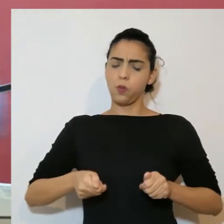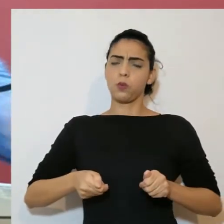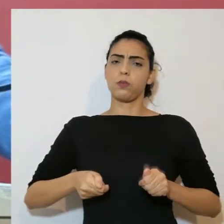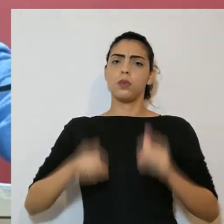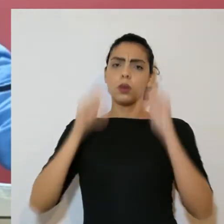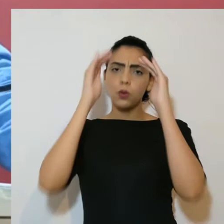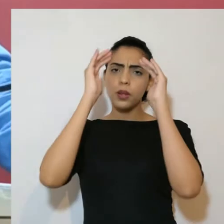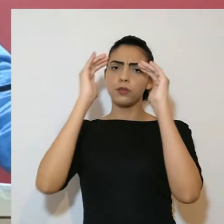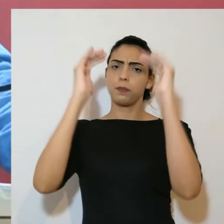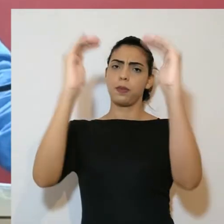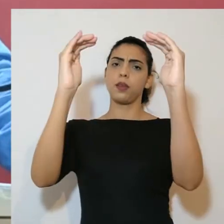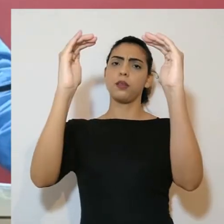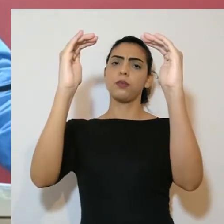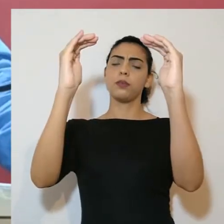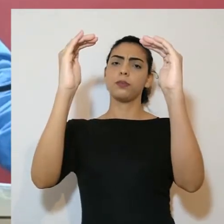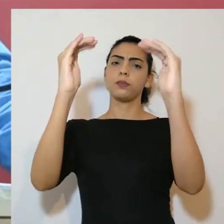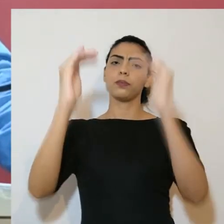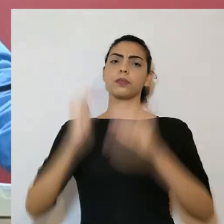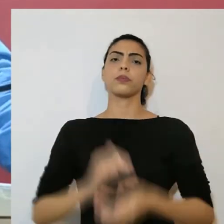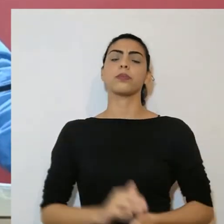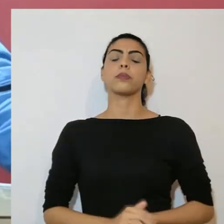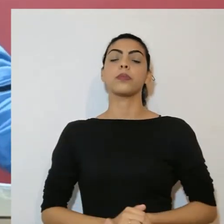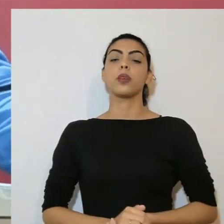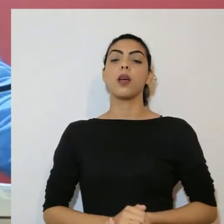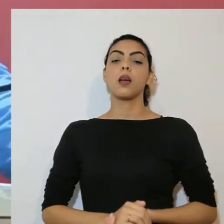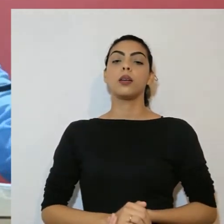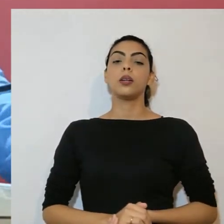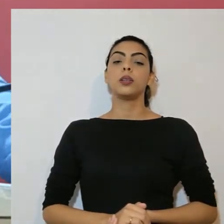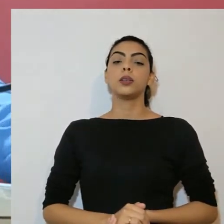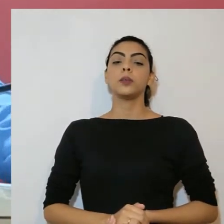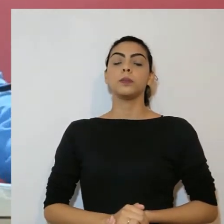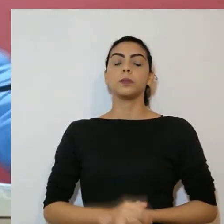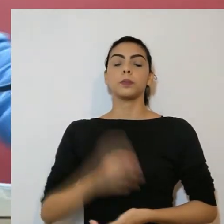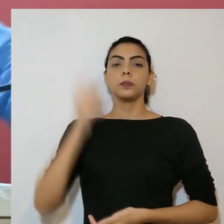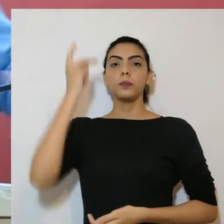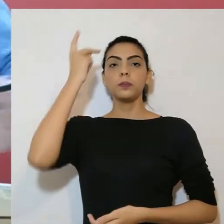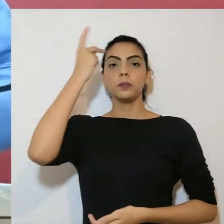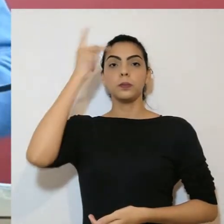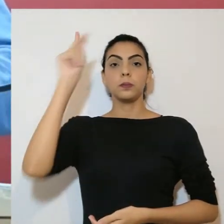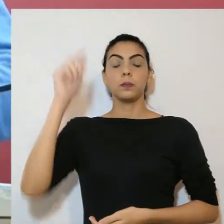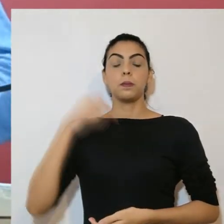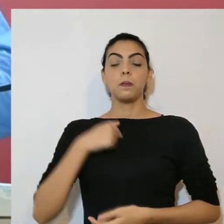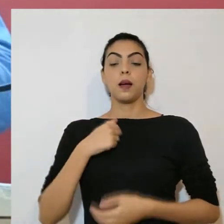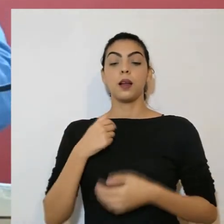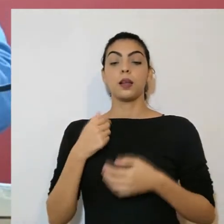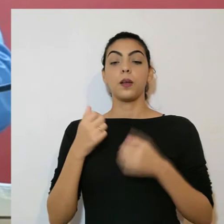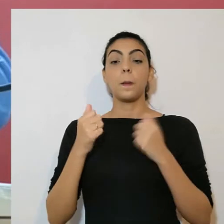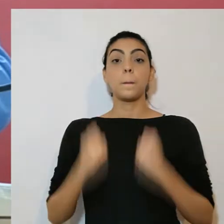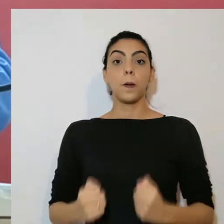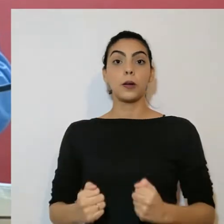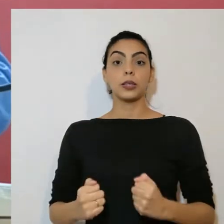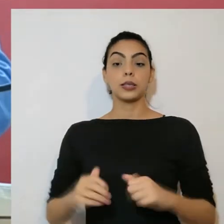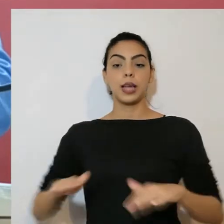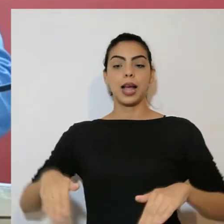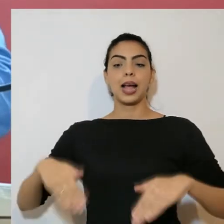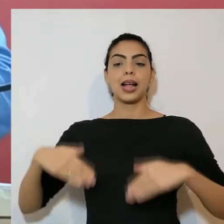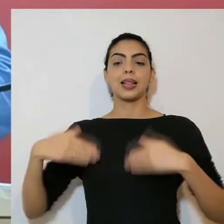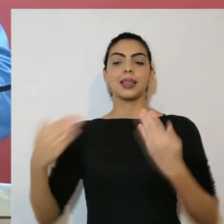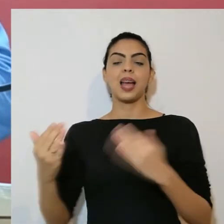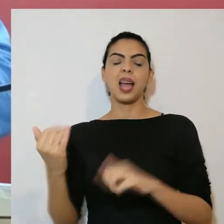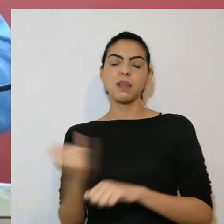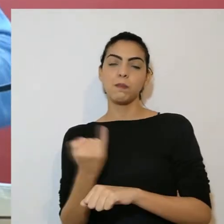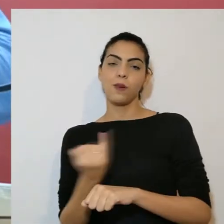com respeito, para que eu possa valorizar essa pessoa que